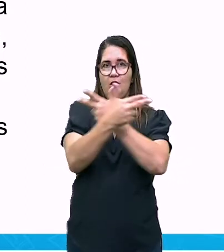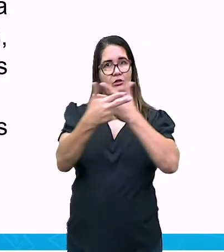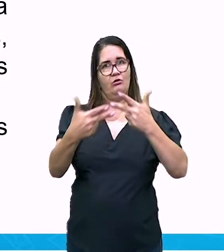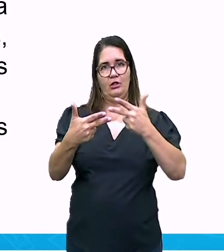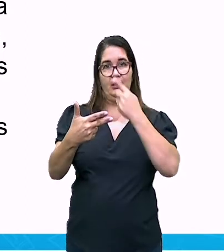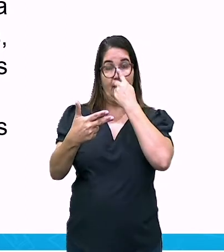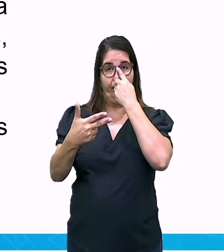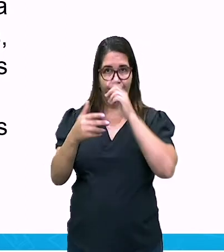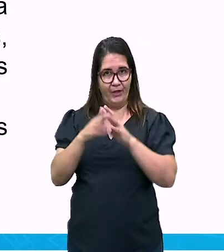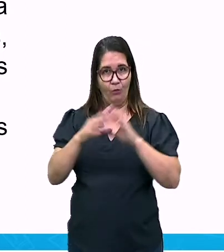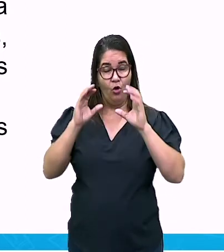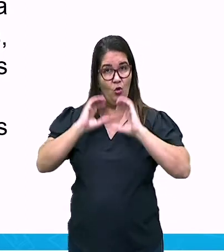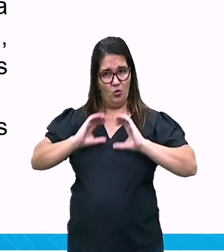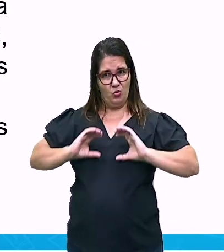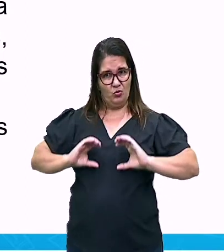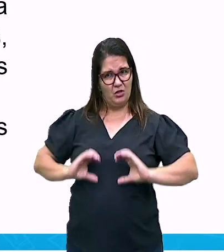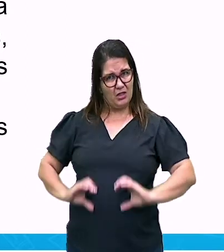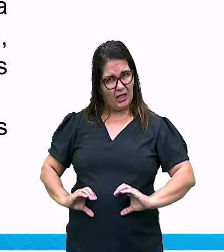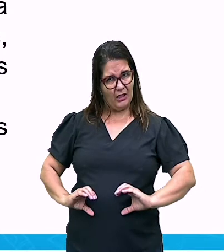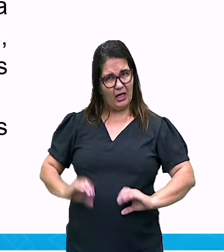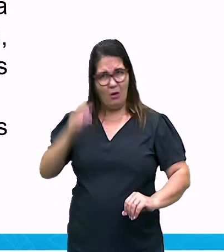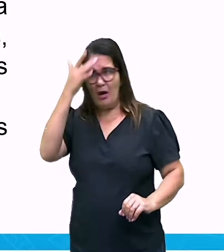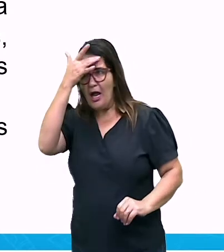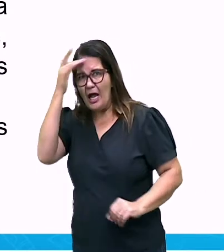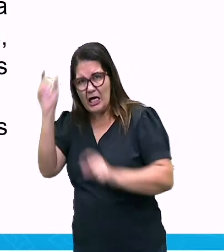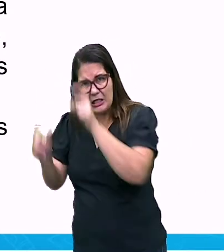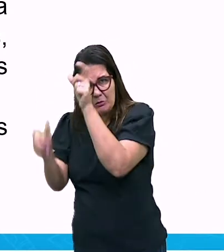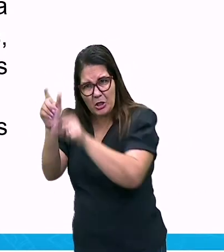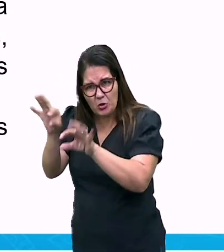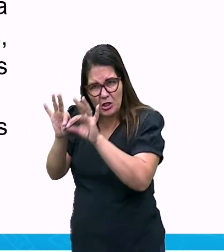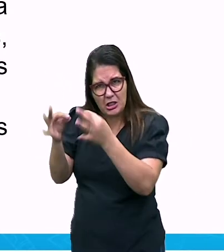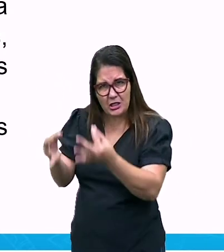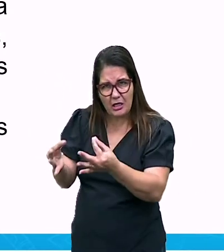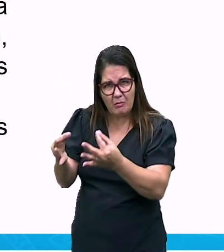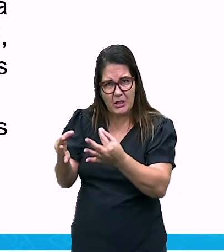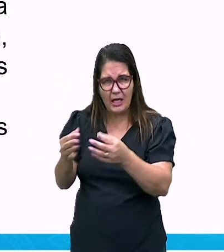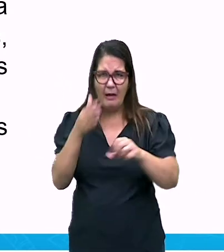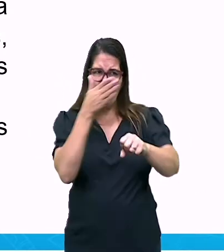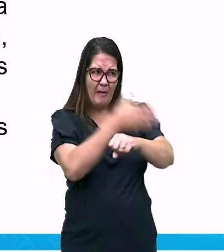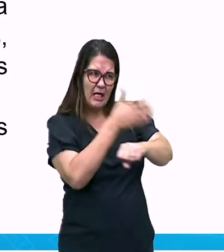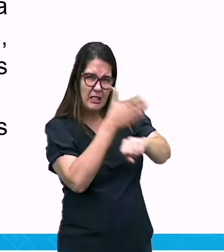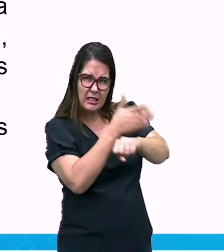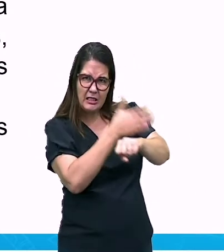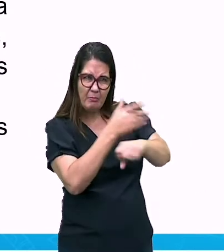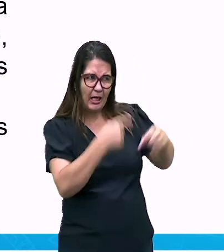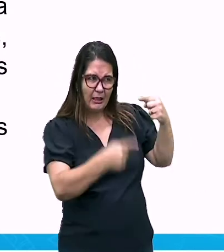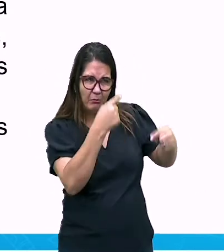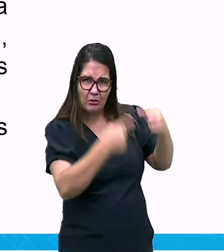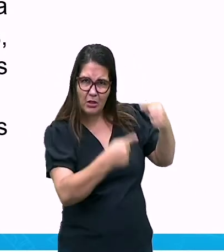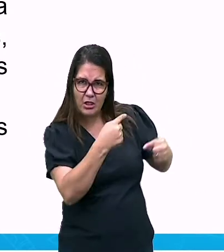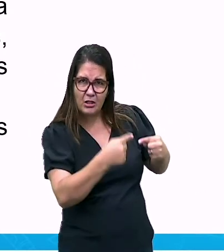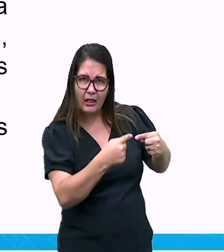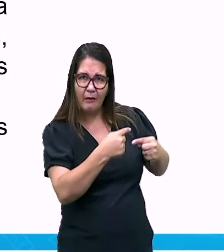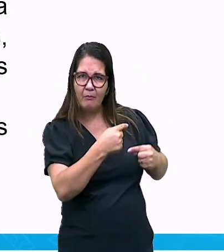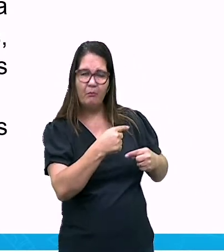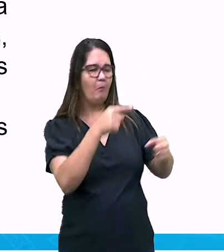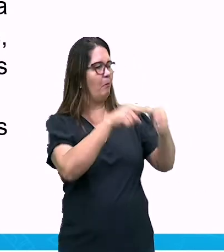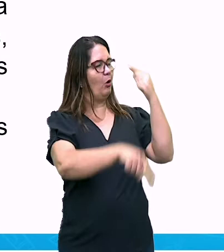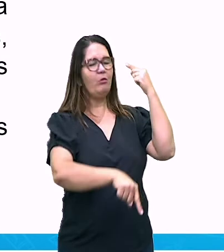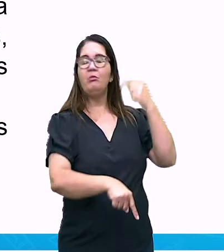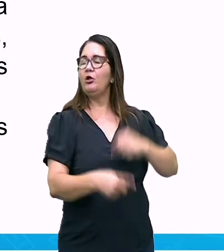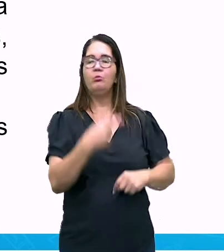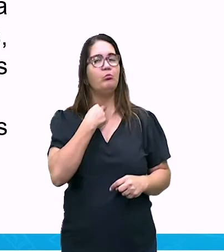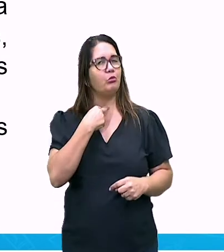decisões. Em Atenas, uma das cidades-estados da Grécia Antiga, esse modelo de